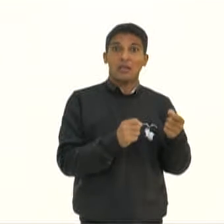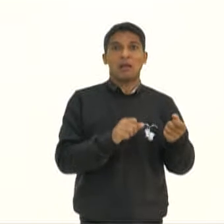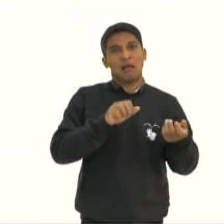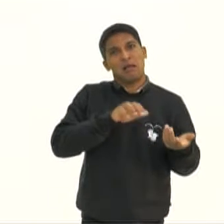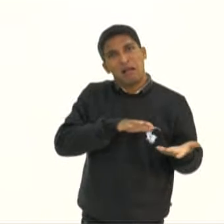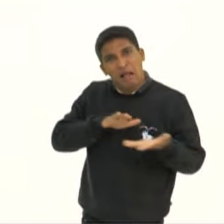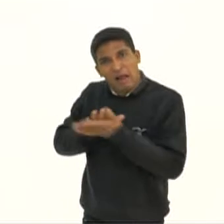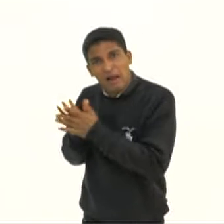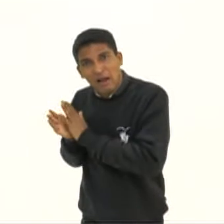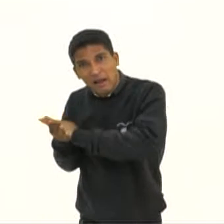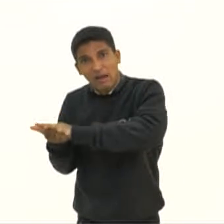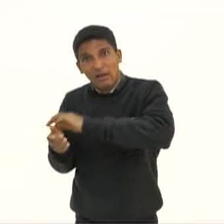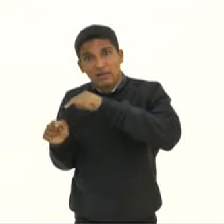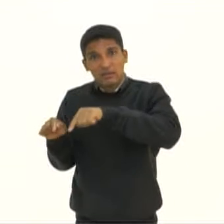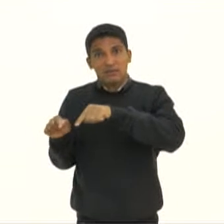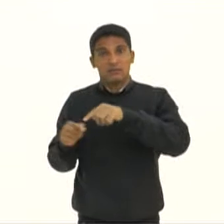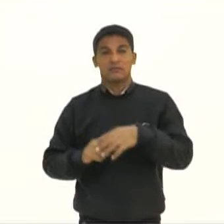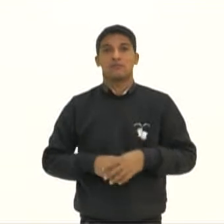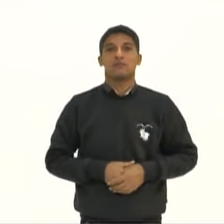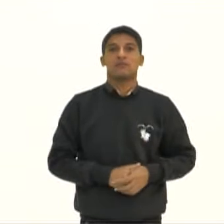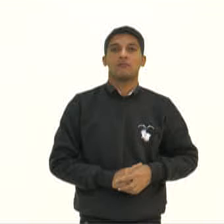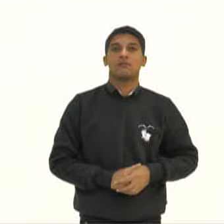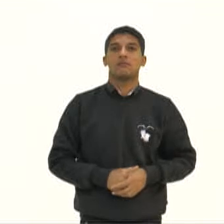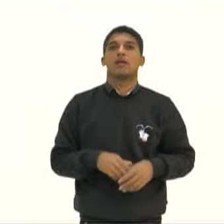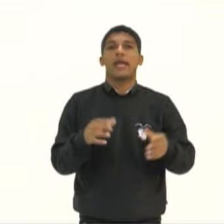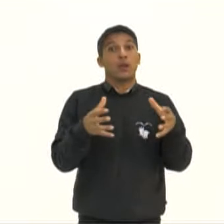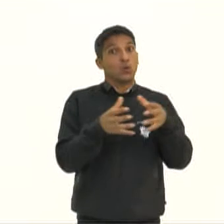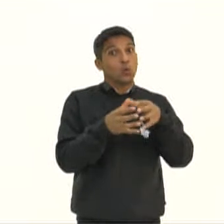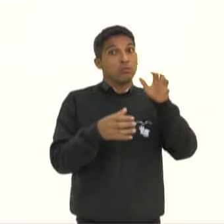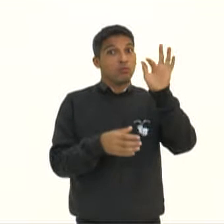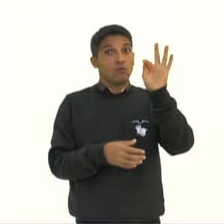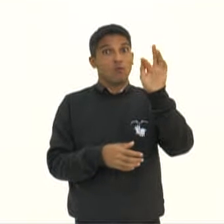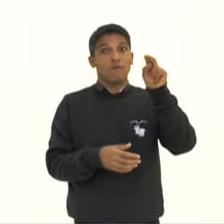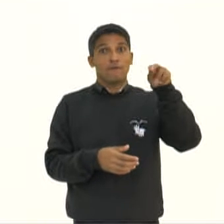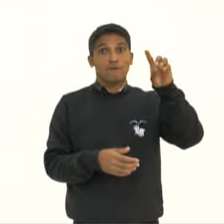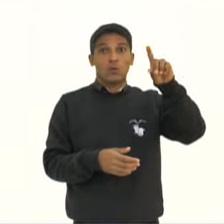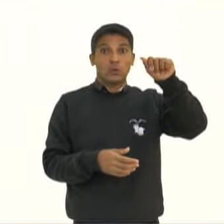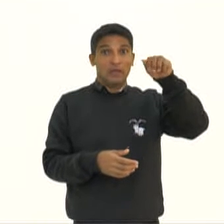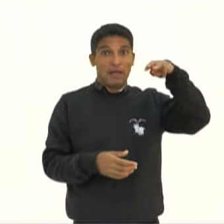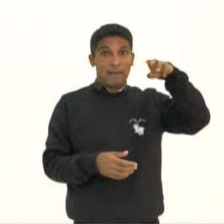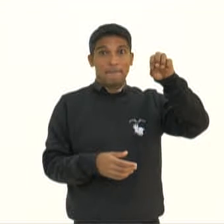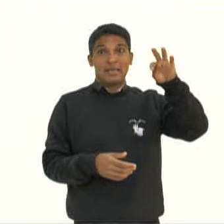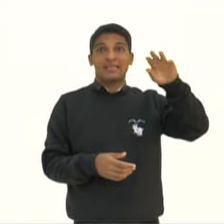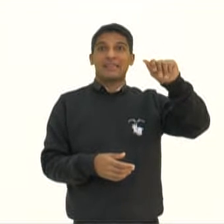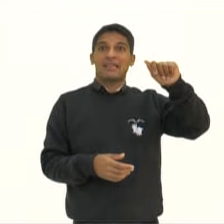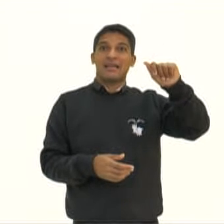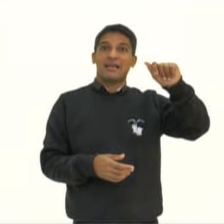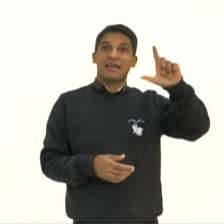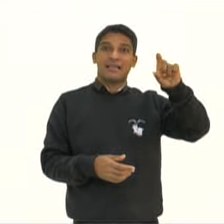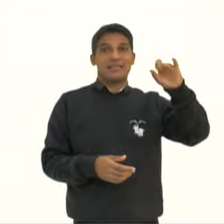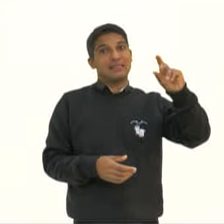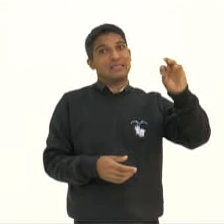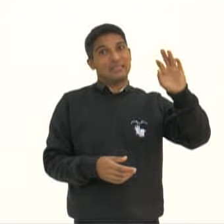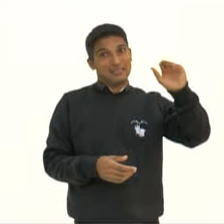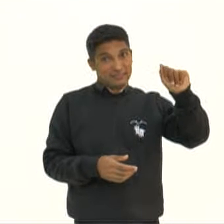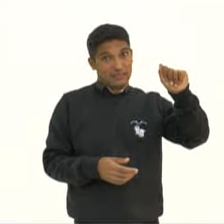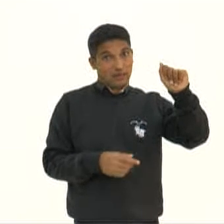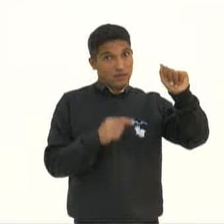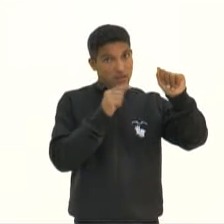diferentes com relação a esses indivíduos que agem assim, a esses grupos, né? Então, esses grupos radicais, eles vão ser chamados